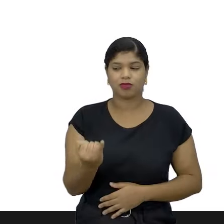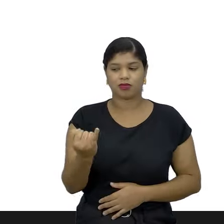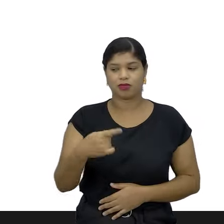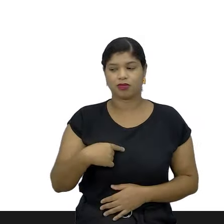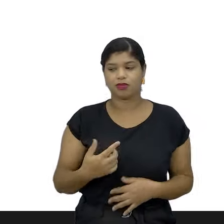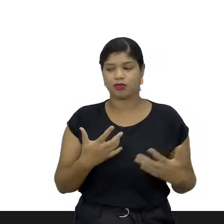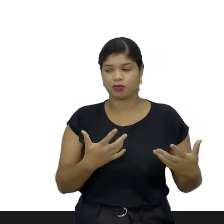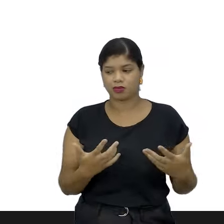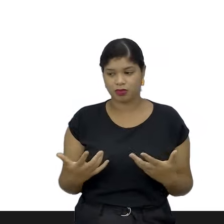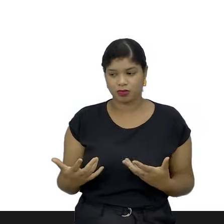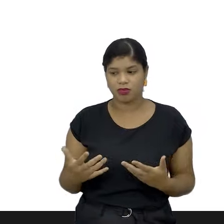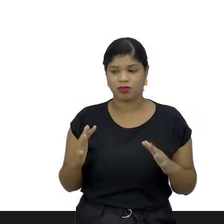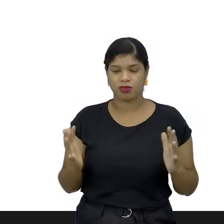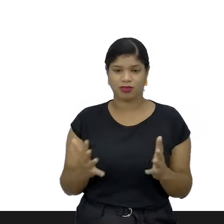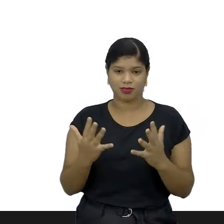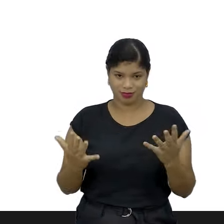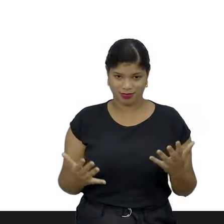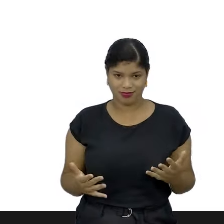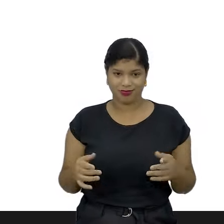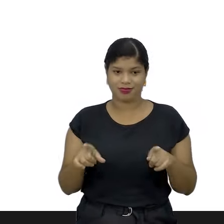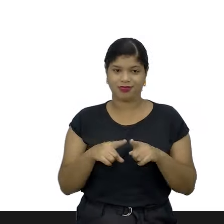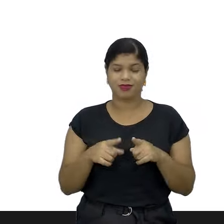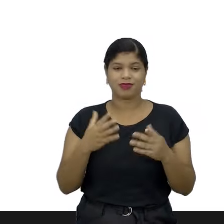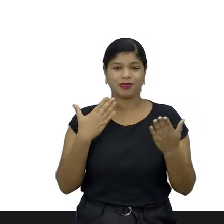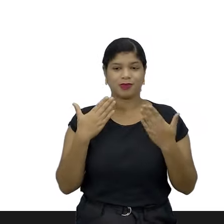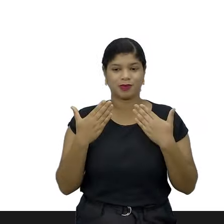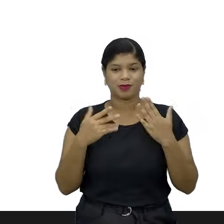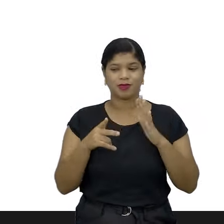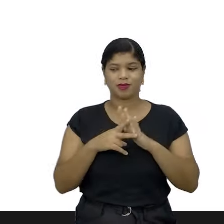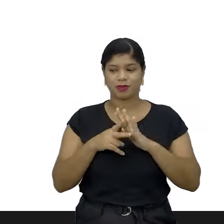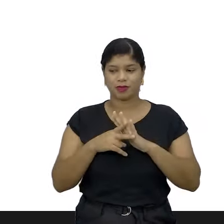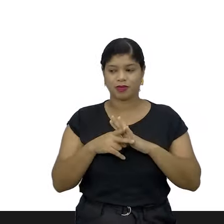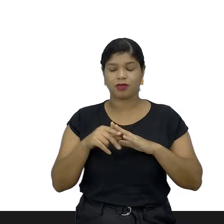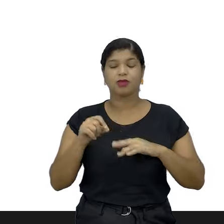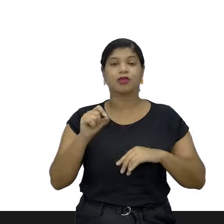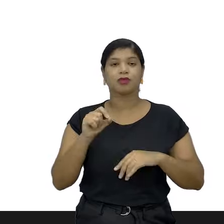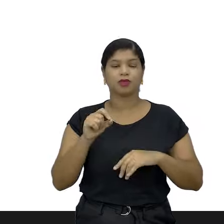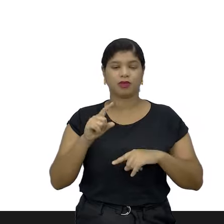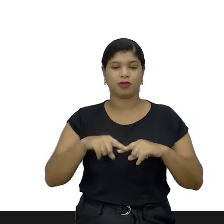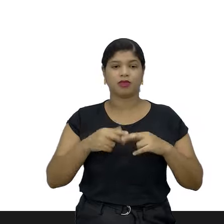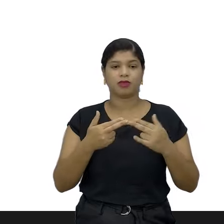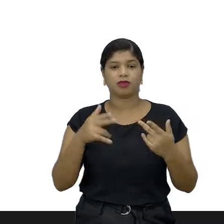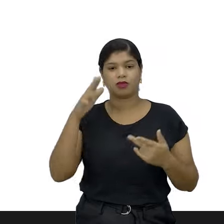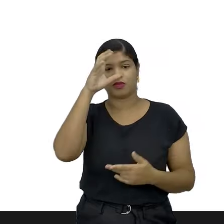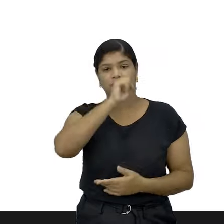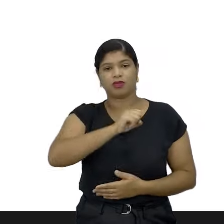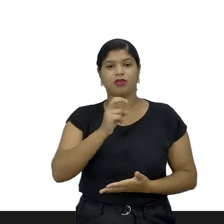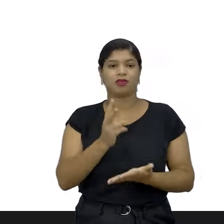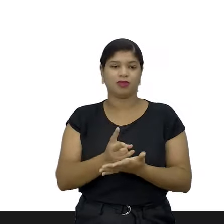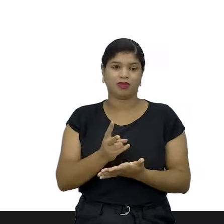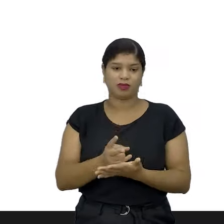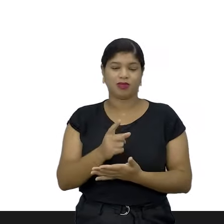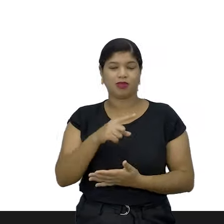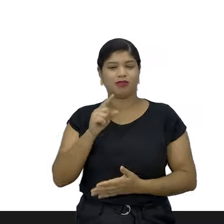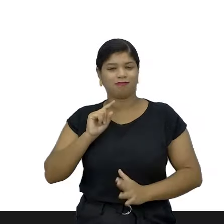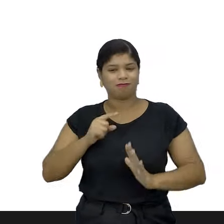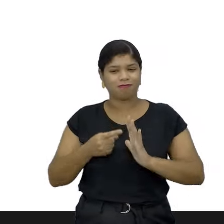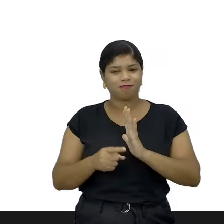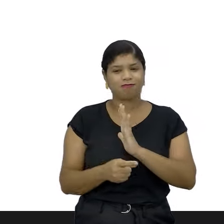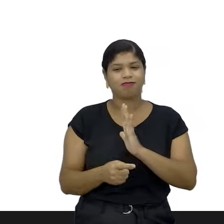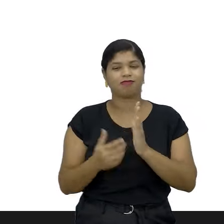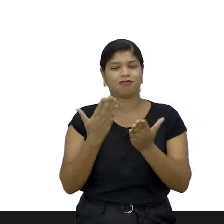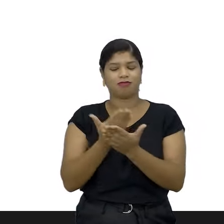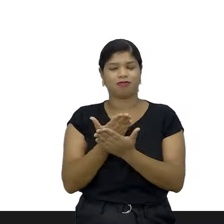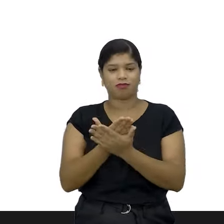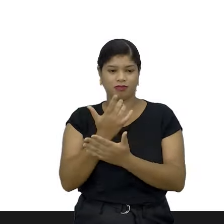desejamos promover e retomar essas discussões do material, aprender sempre, para que vocês possam aprofundar esse